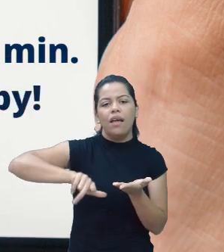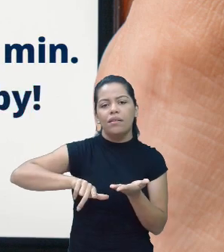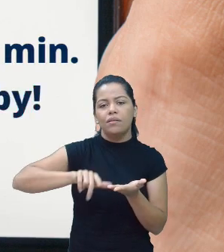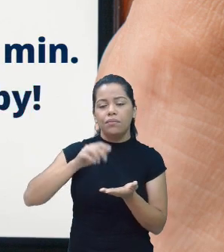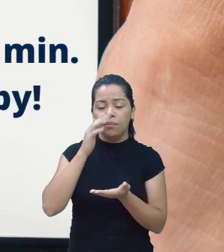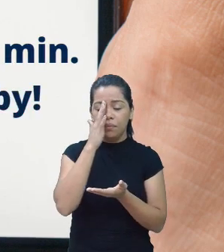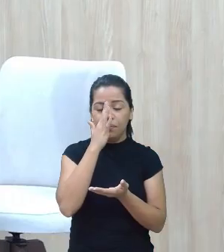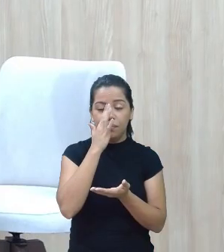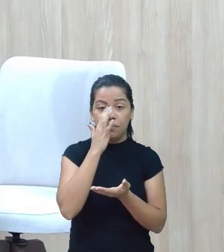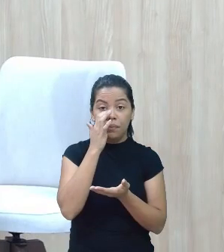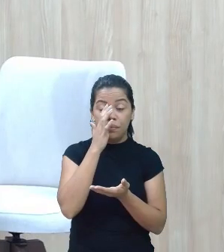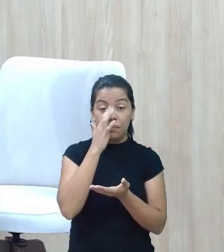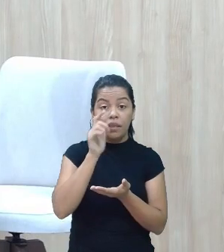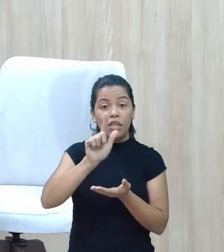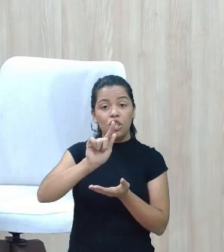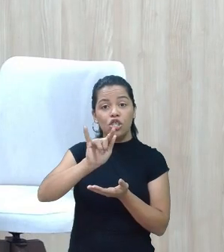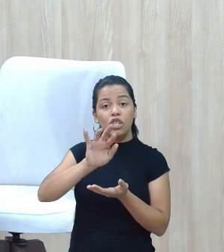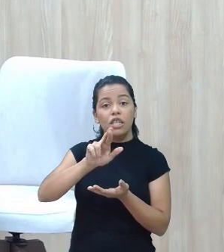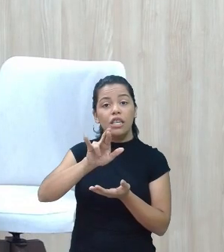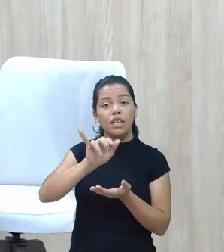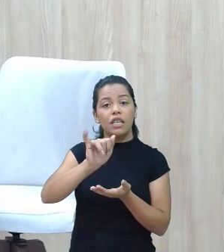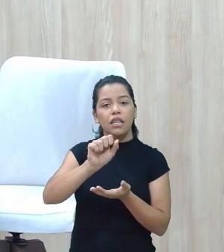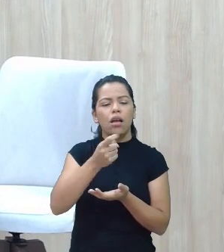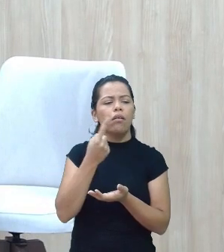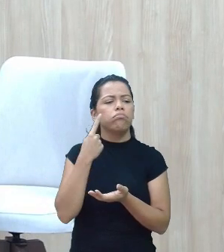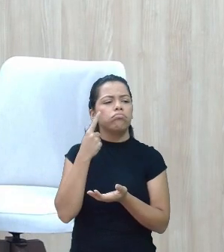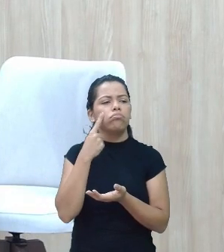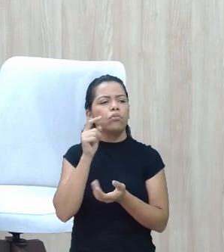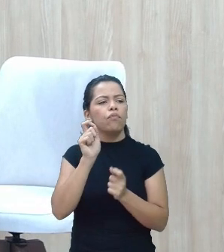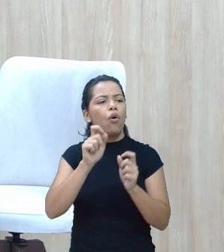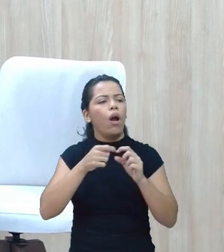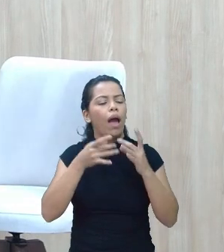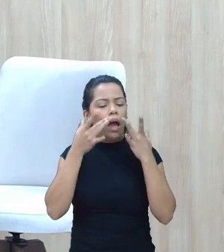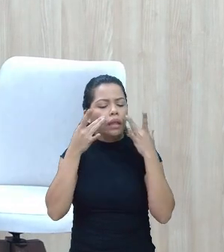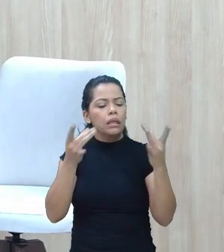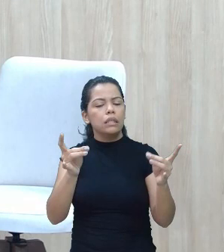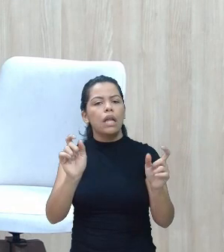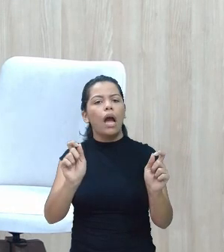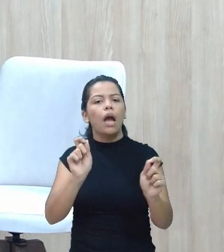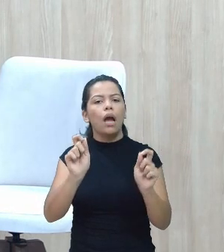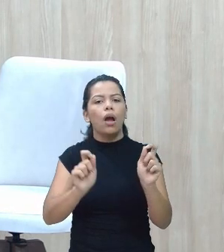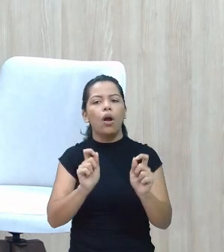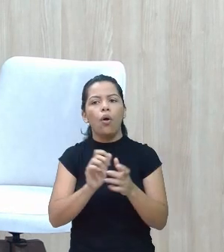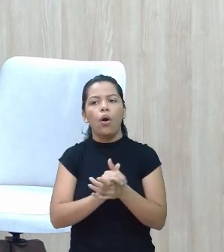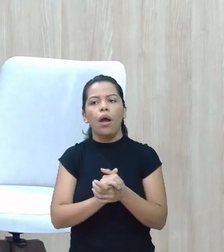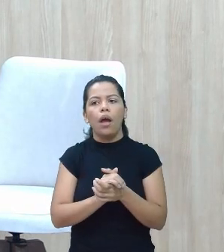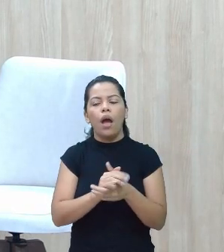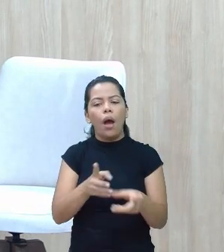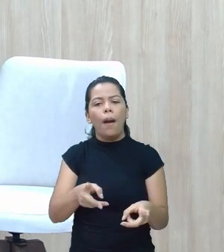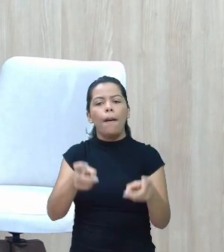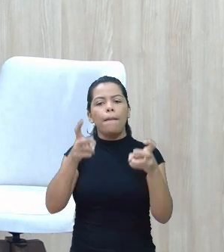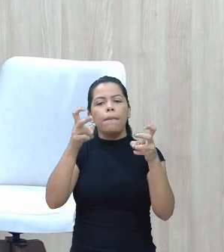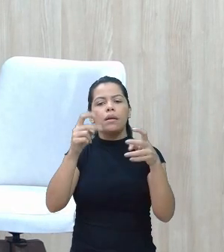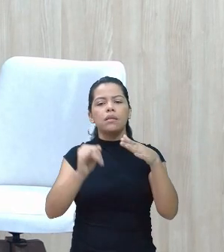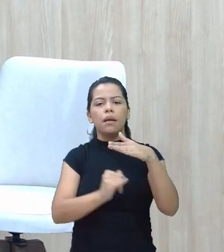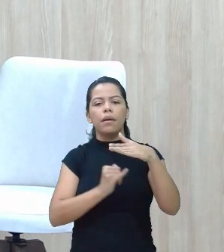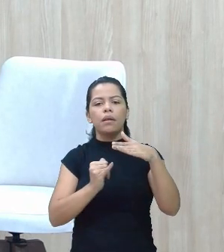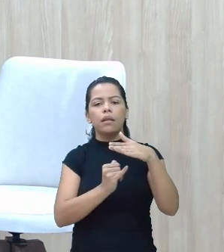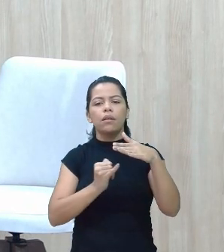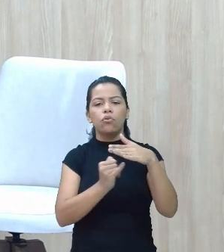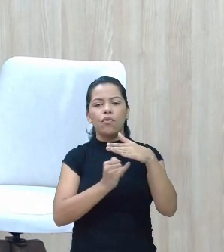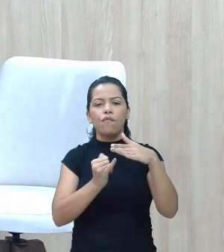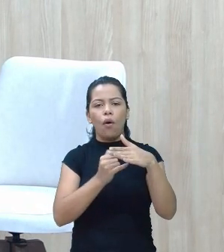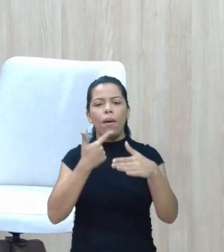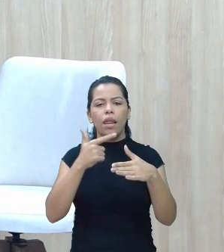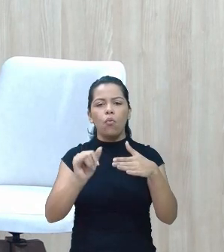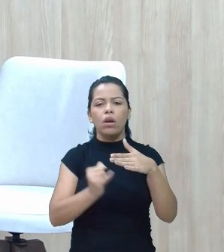pessoal. Qual foi o destaque aqui? O destaque aqui no informal... Ah, tá. O informal, pessoal, percebe que usou aqui contrações, tá vendo?